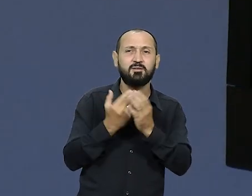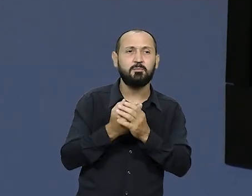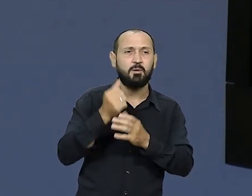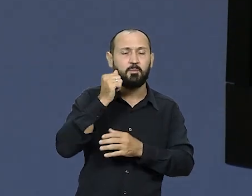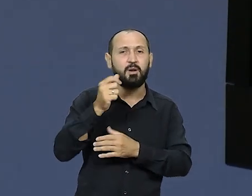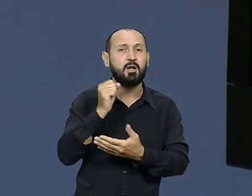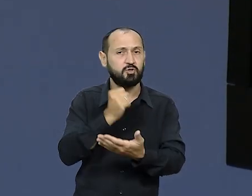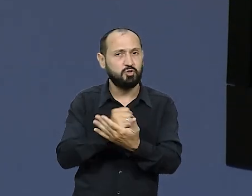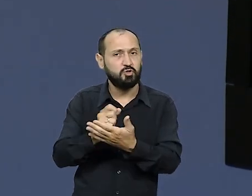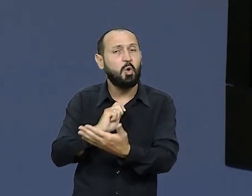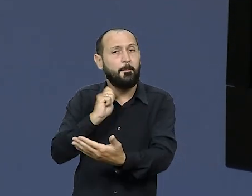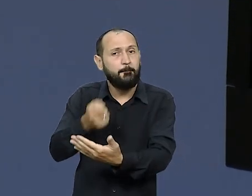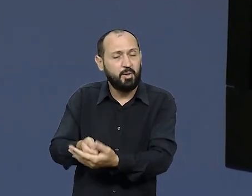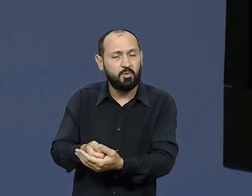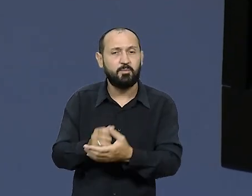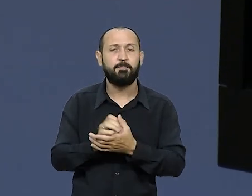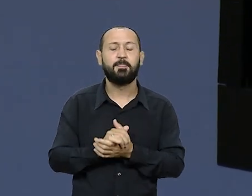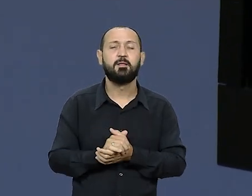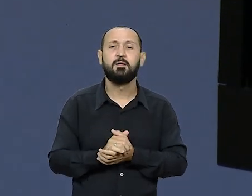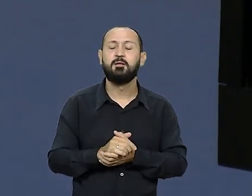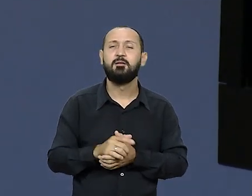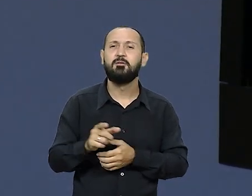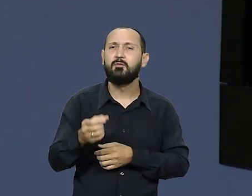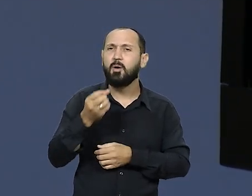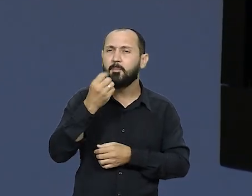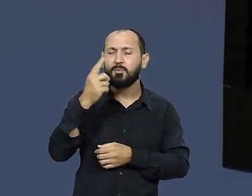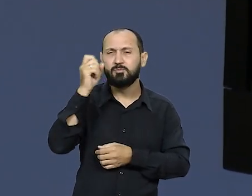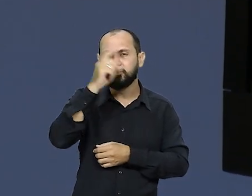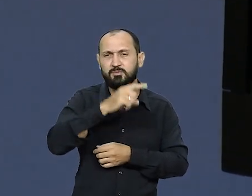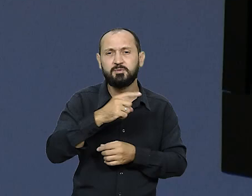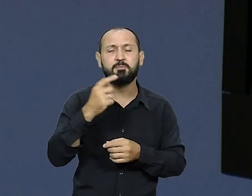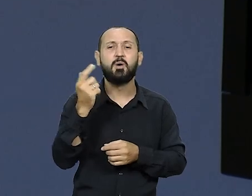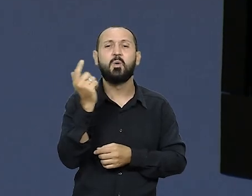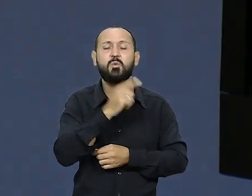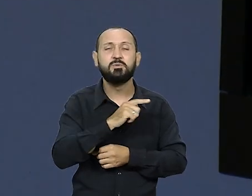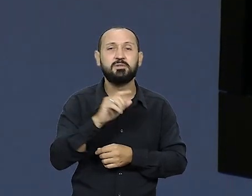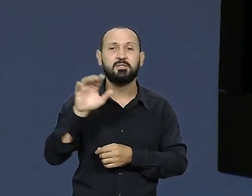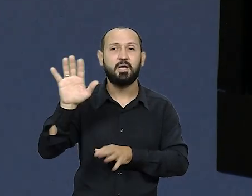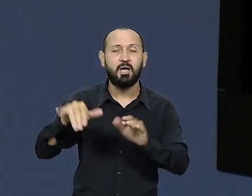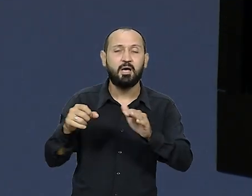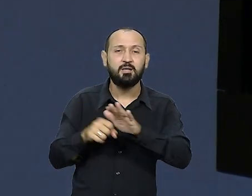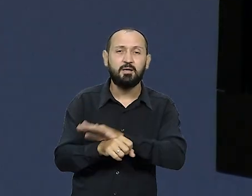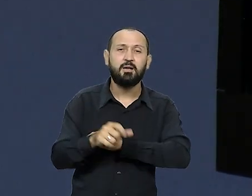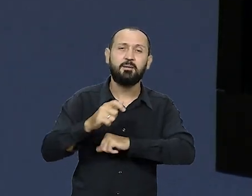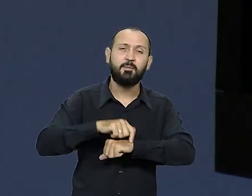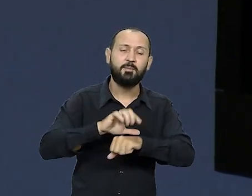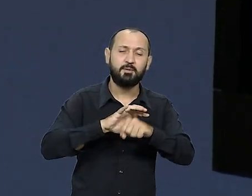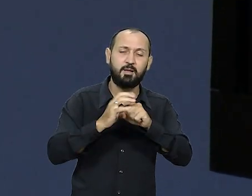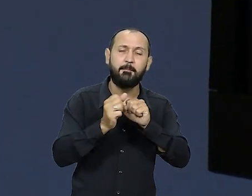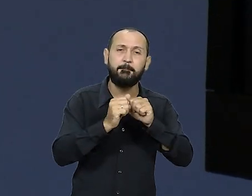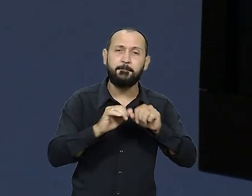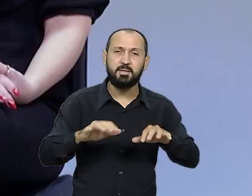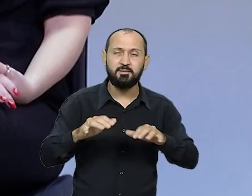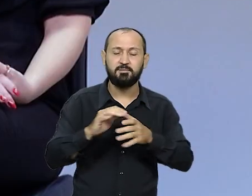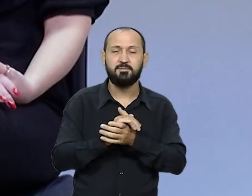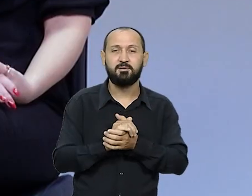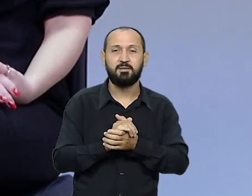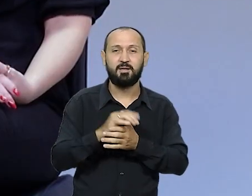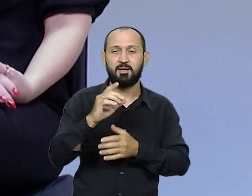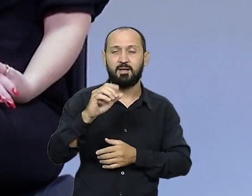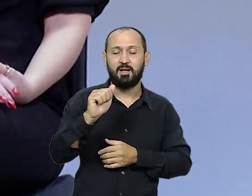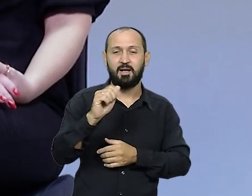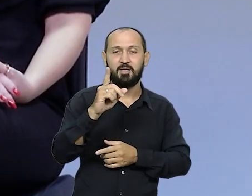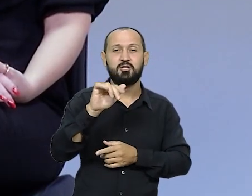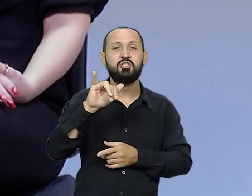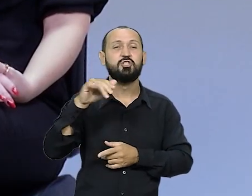que foi contratada. E eu vou te falar, foi bastante complicado para conseguir, porque era a época da pandemia. A Diapoma? É